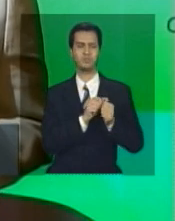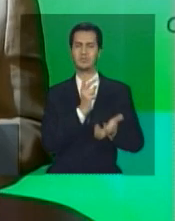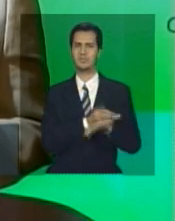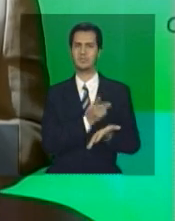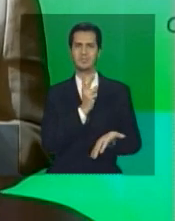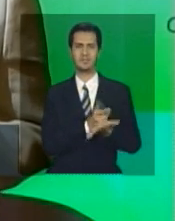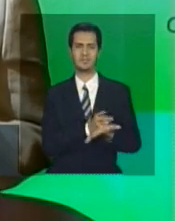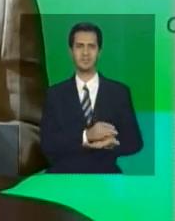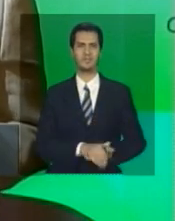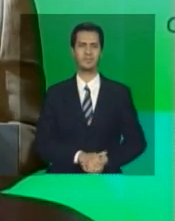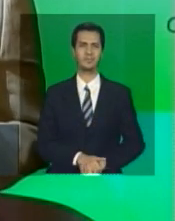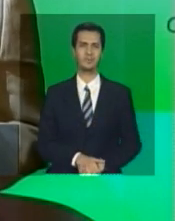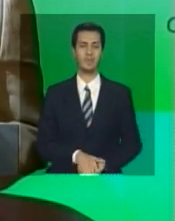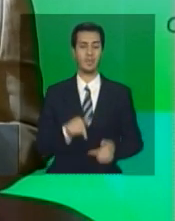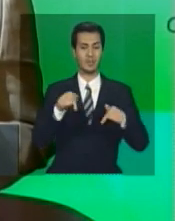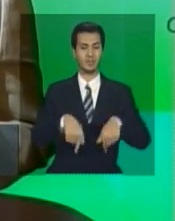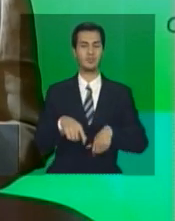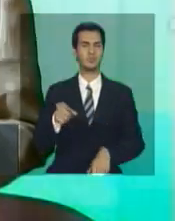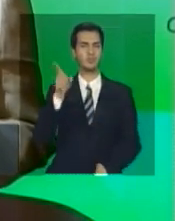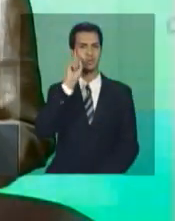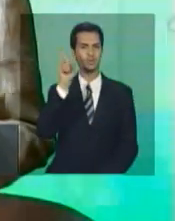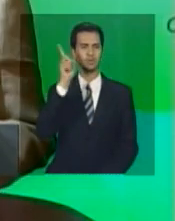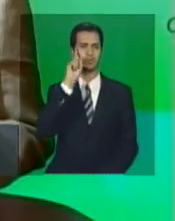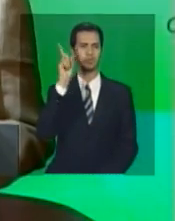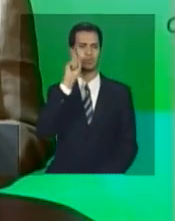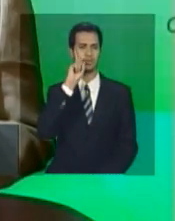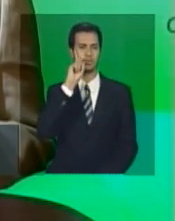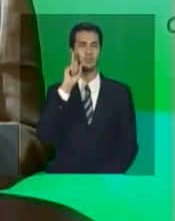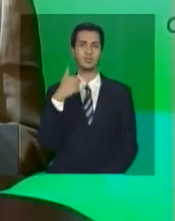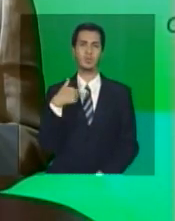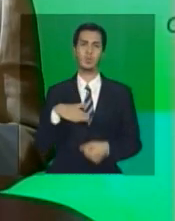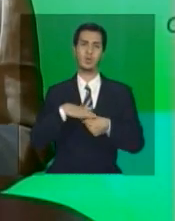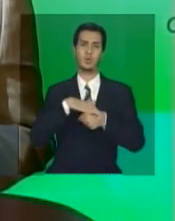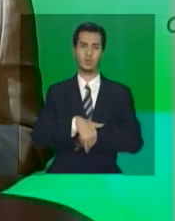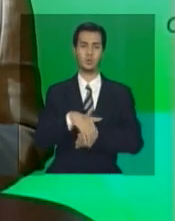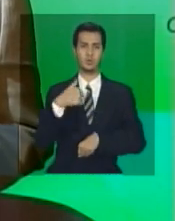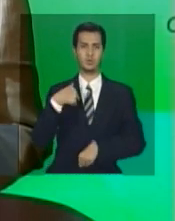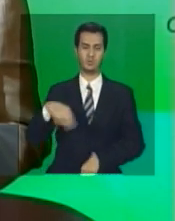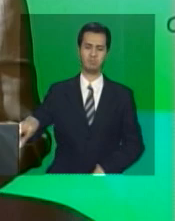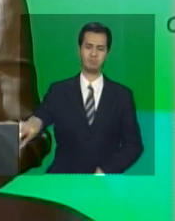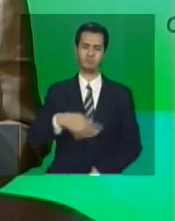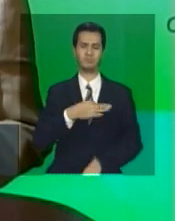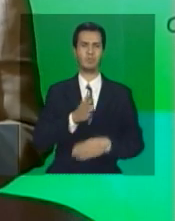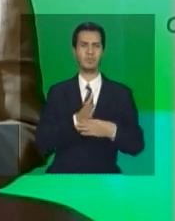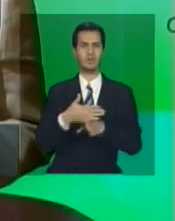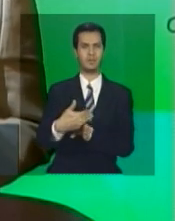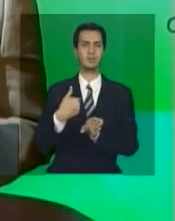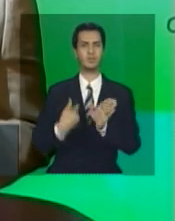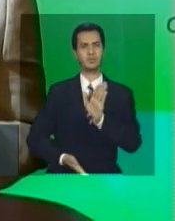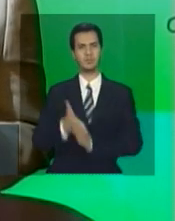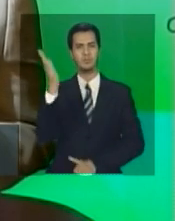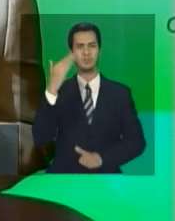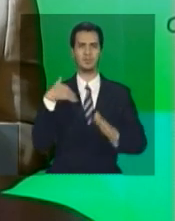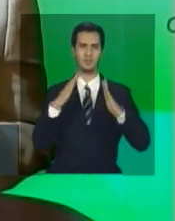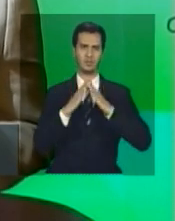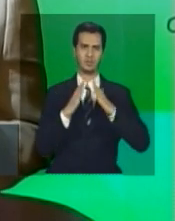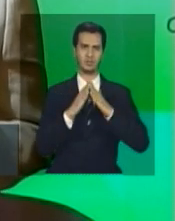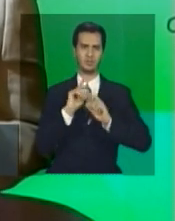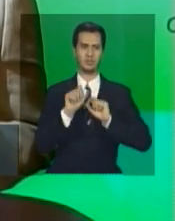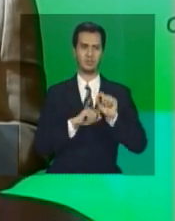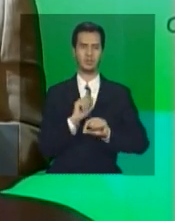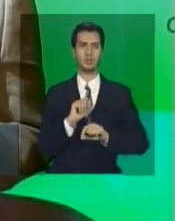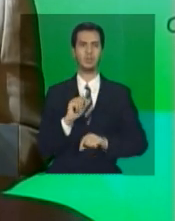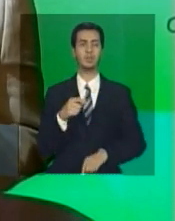Aqui, todos os dias, ao passá-lo na catraca à noite, de volta para casa, registro mais